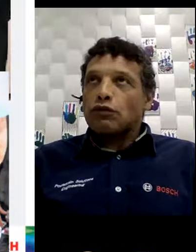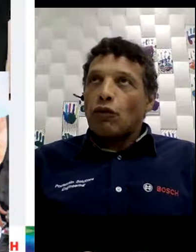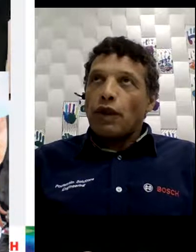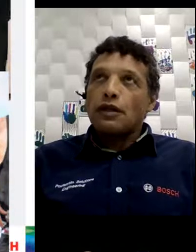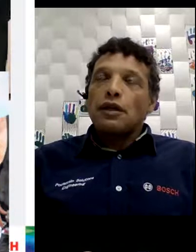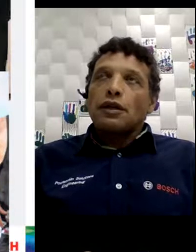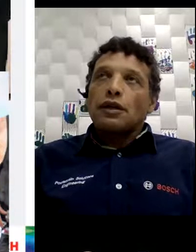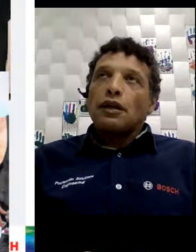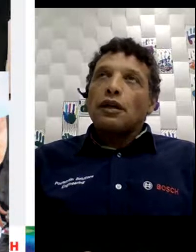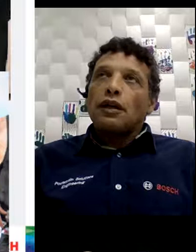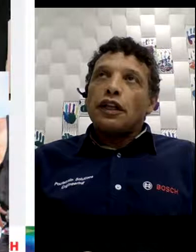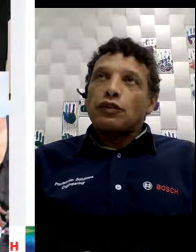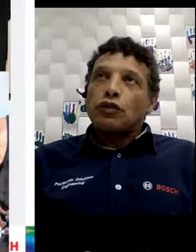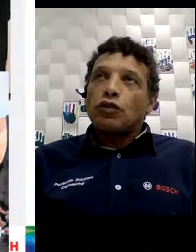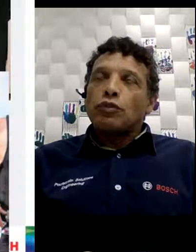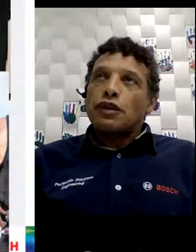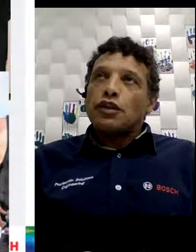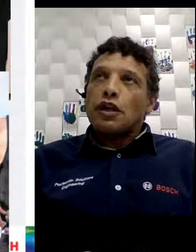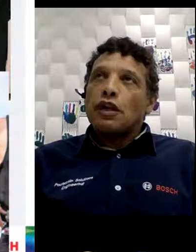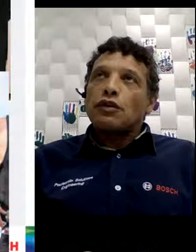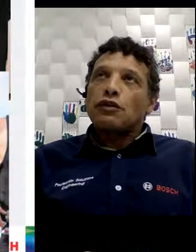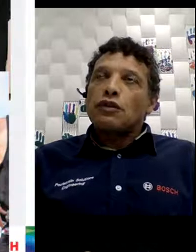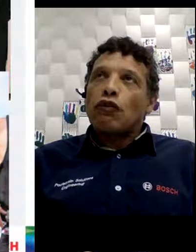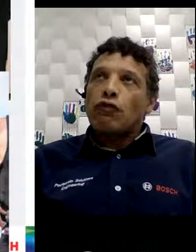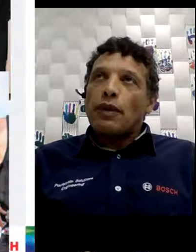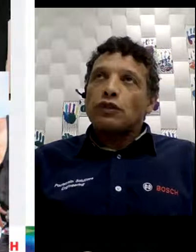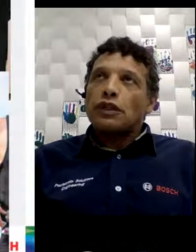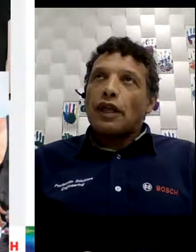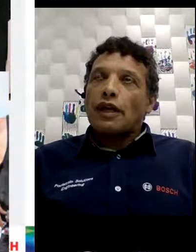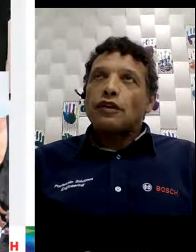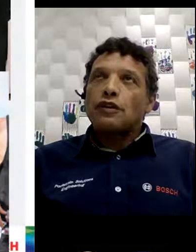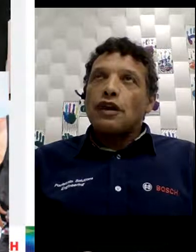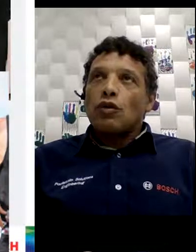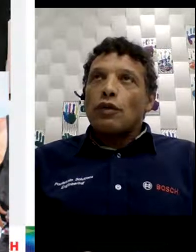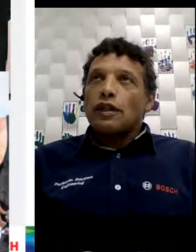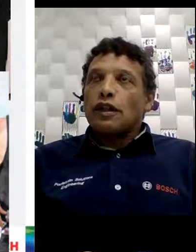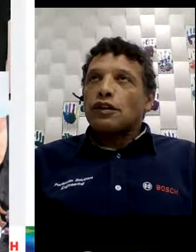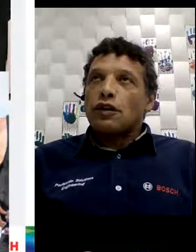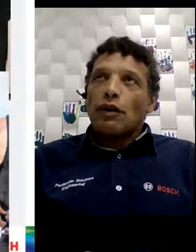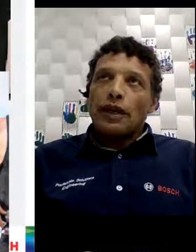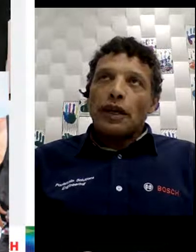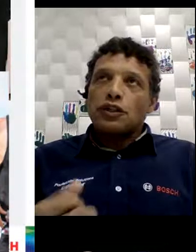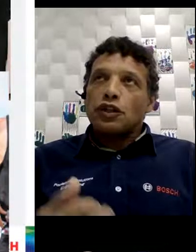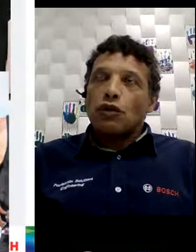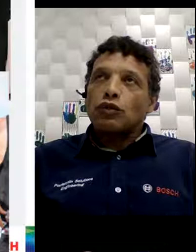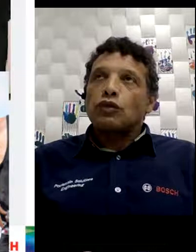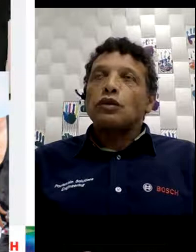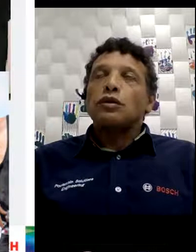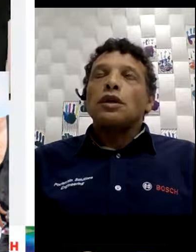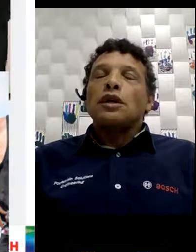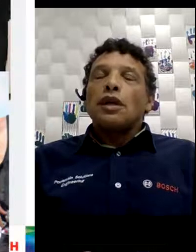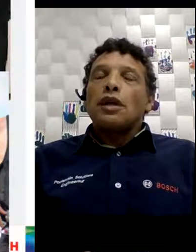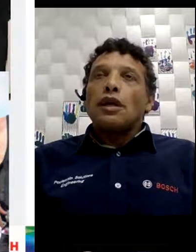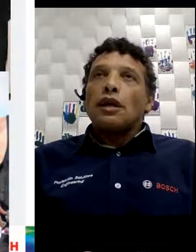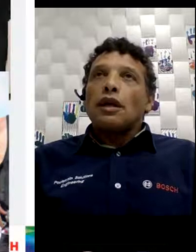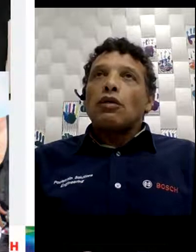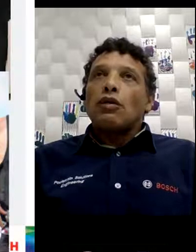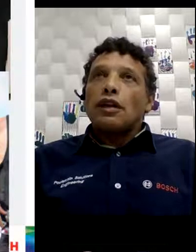eu estou atualmente, né, liderando grupos de engenheiros, desenvolvimento de testes, com uma interação na América Latina como um